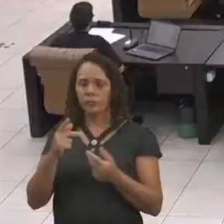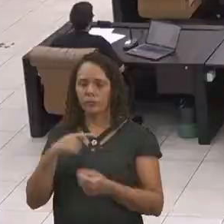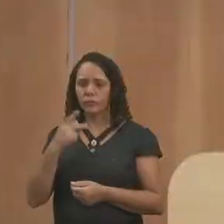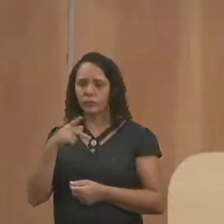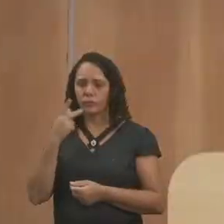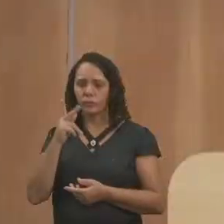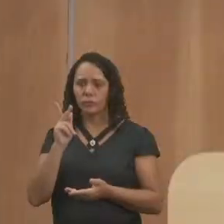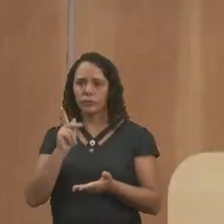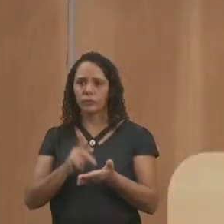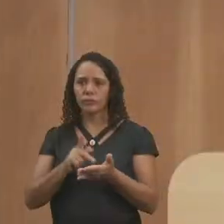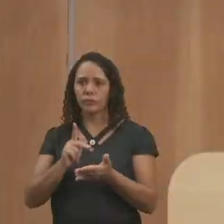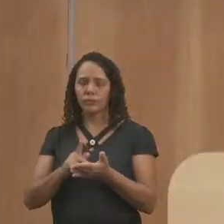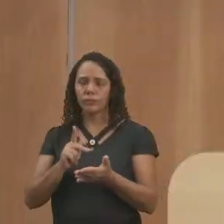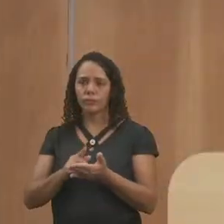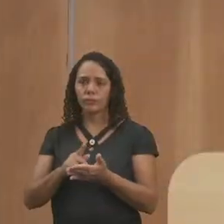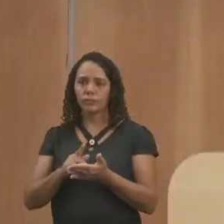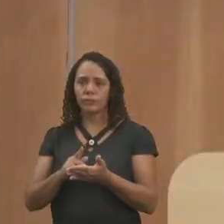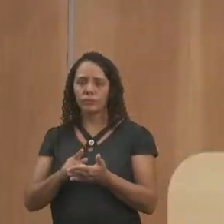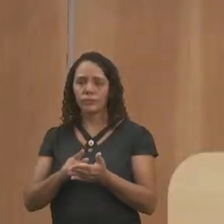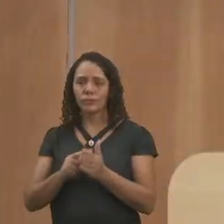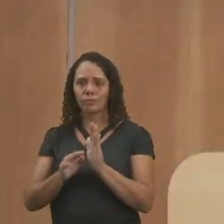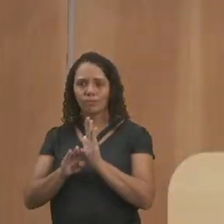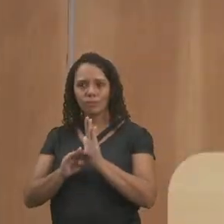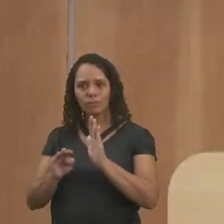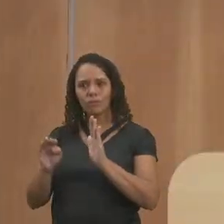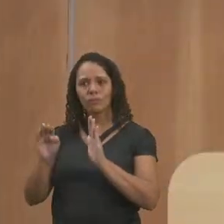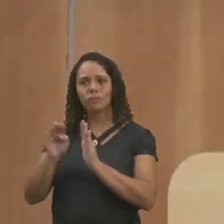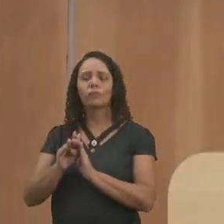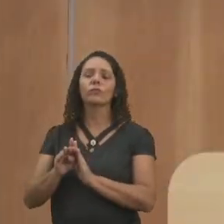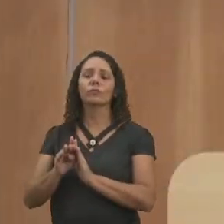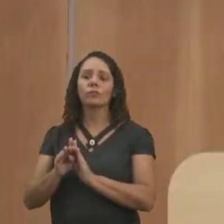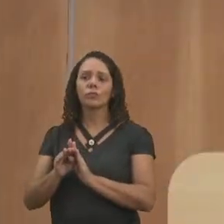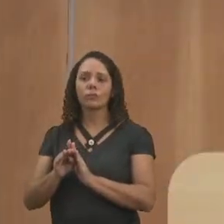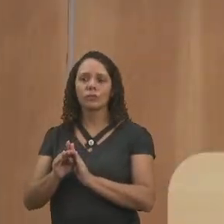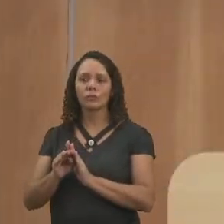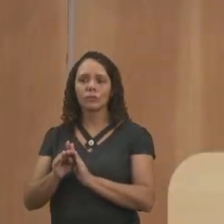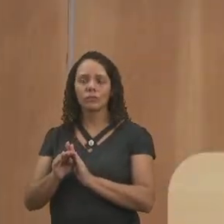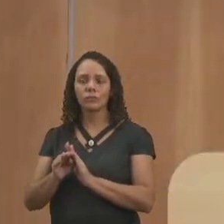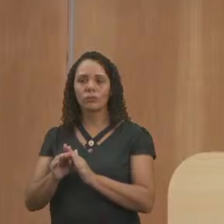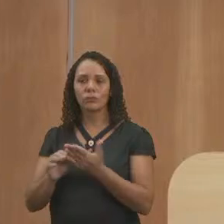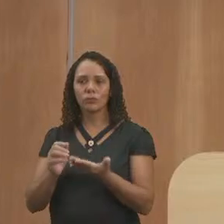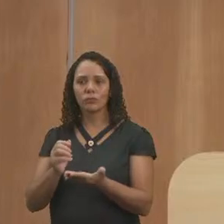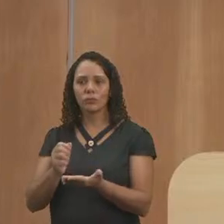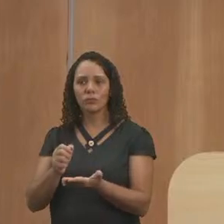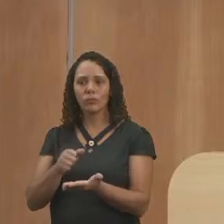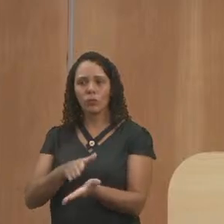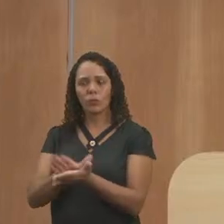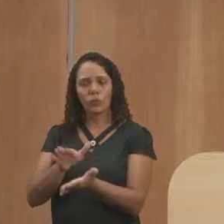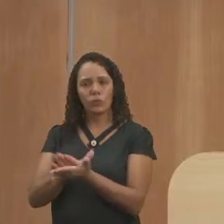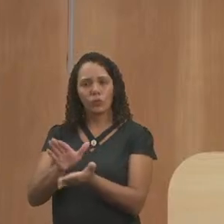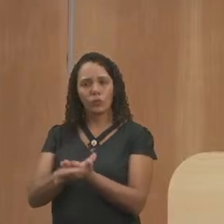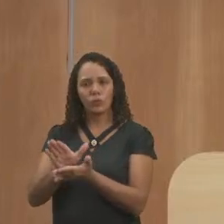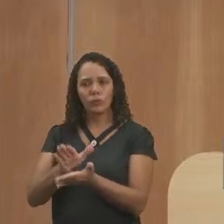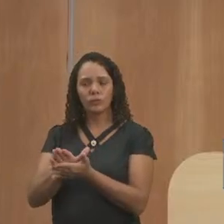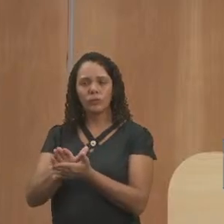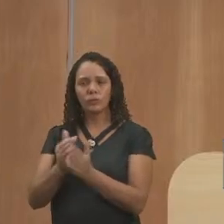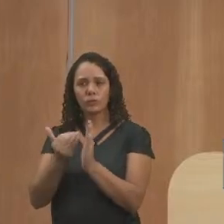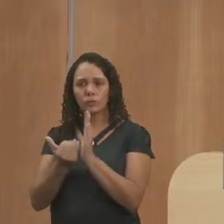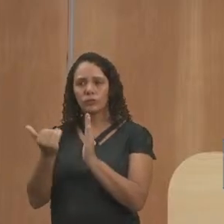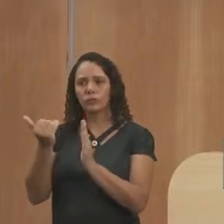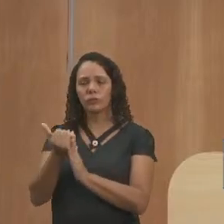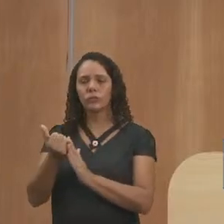realmente o gasto corrente ele subiu muito mais que a receita corrente. Então, assim, a gente tem hoje um limite de